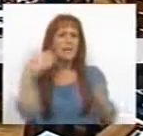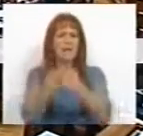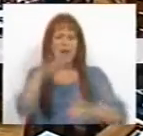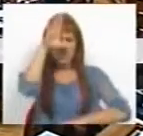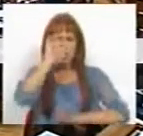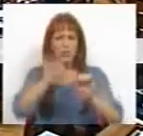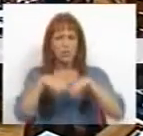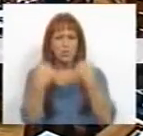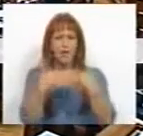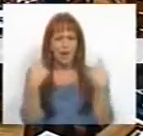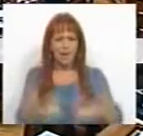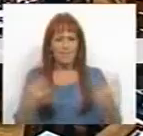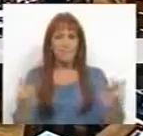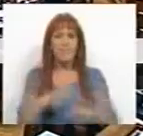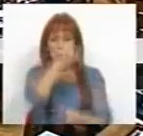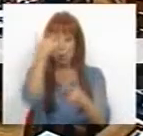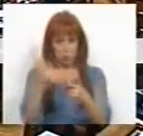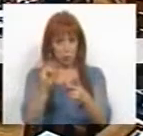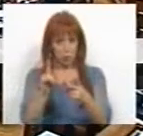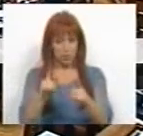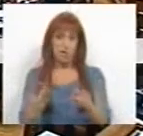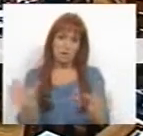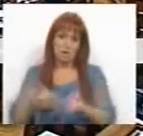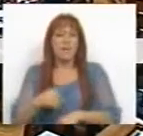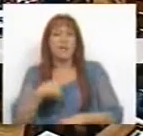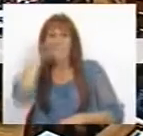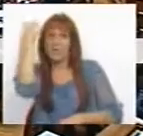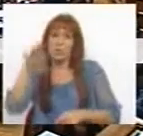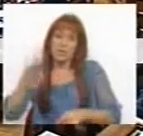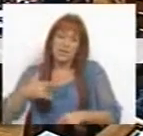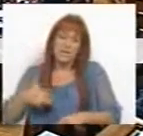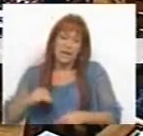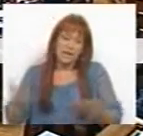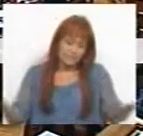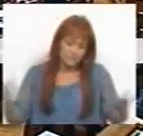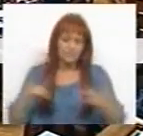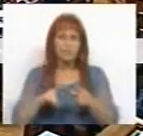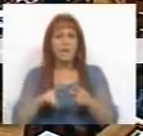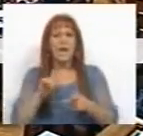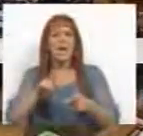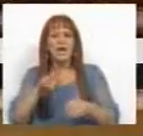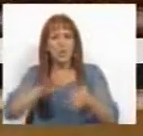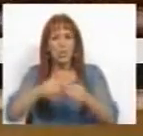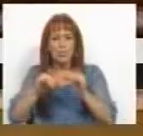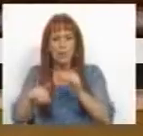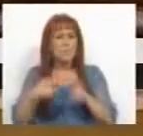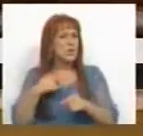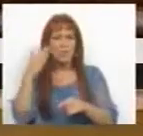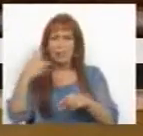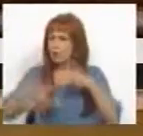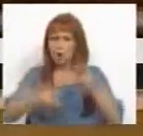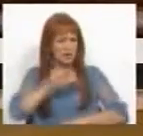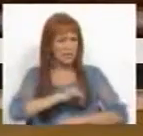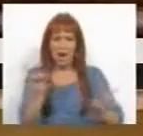do Estado Social. O segundo, e por mais que isso custe ao PSD e ao CDS, é que este programa não prevê